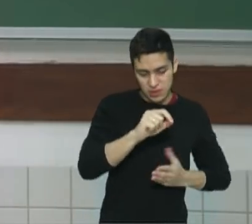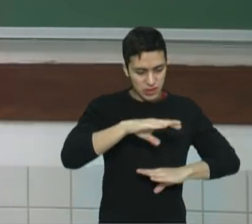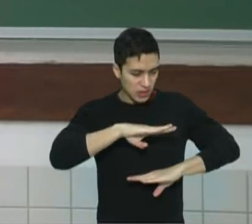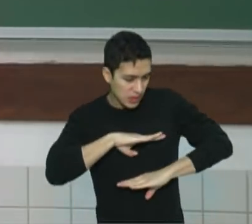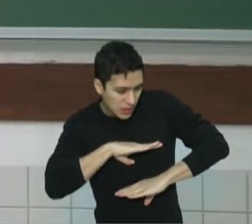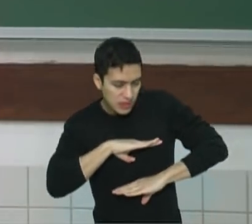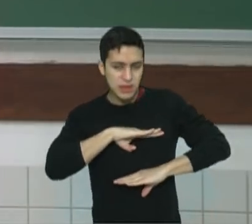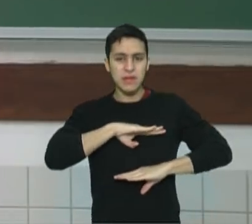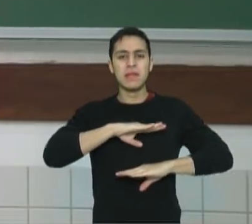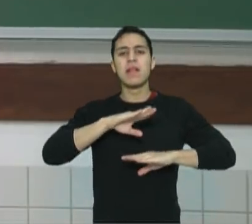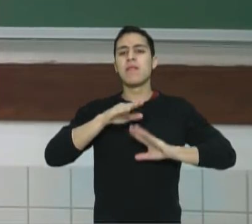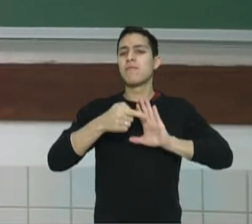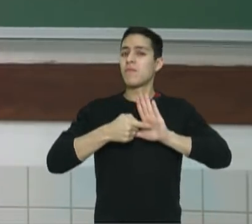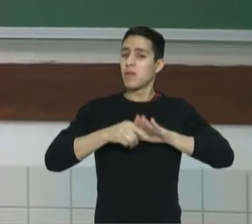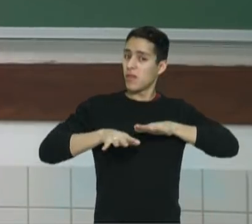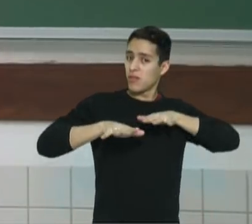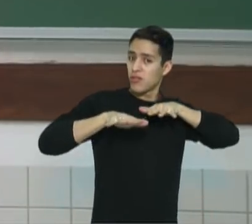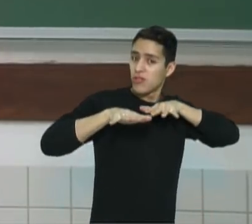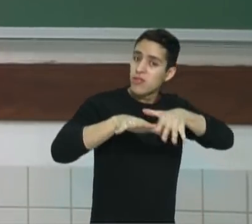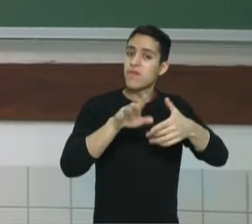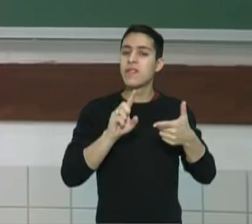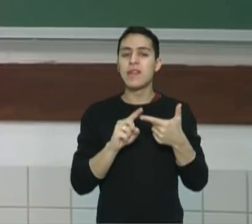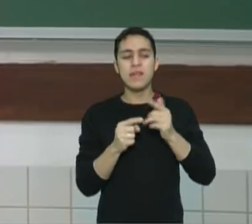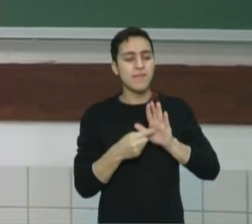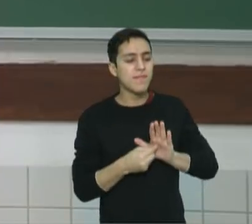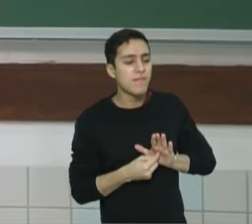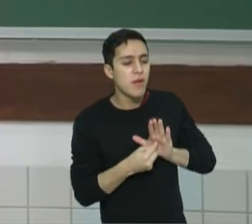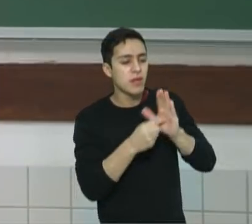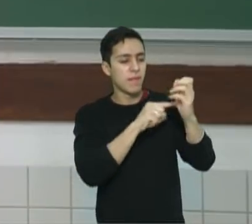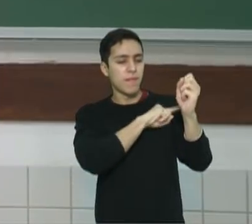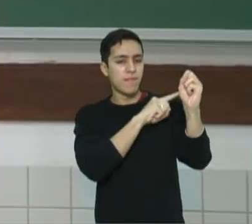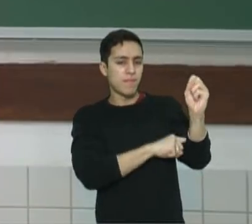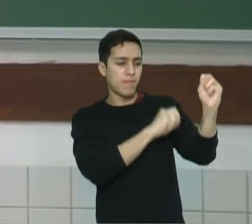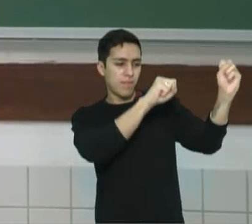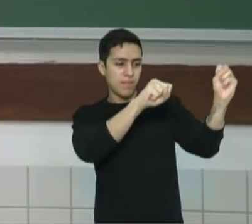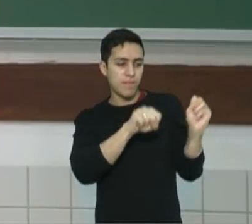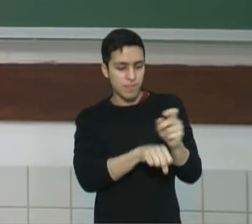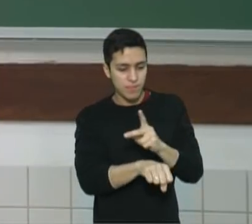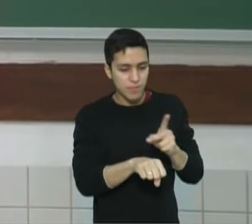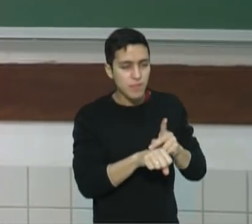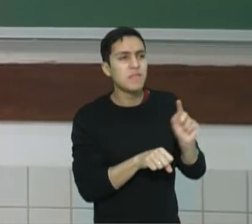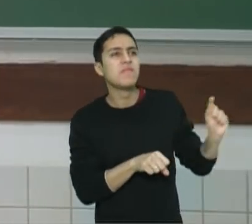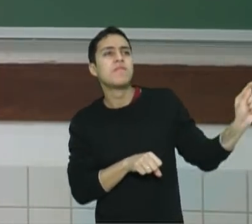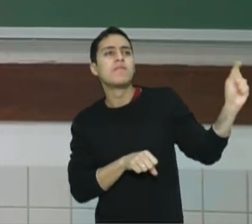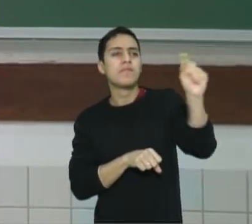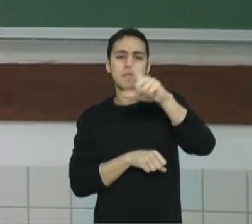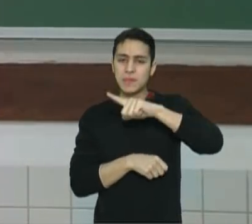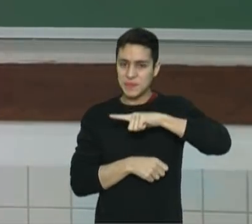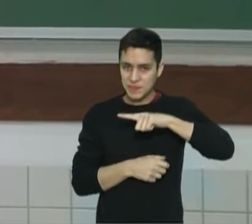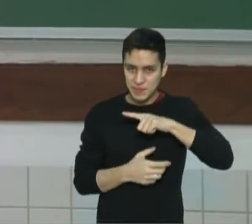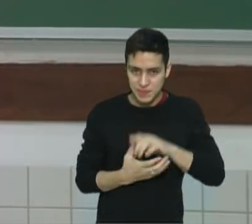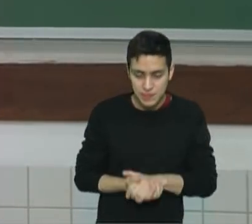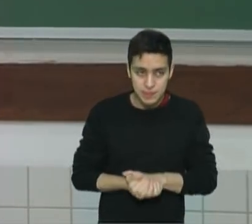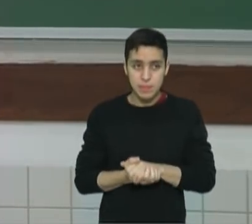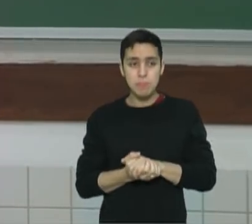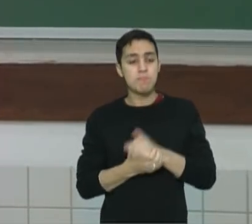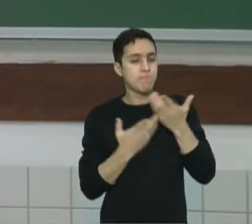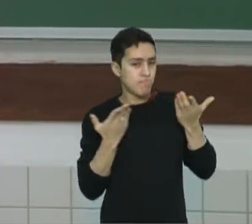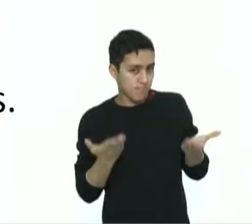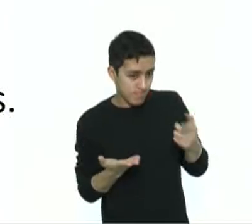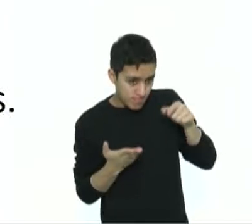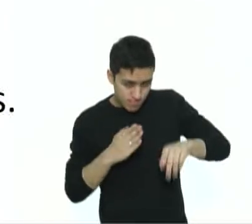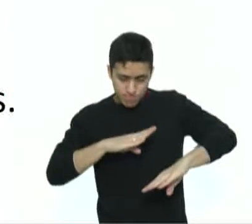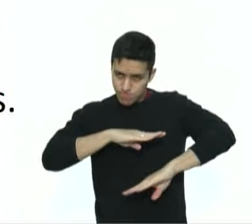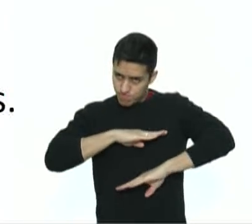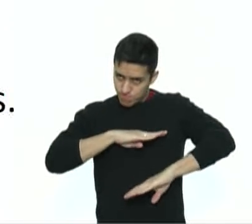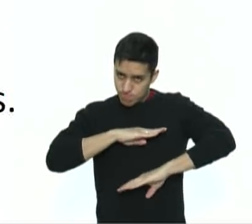de desfiles, da mostra do potencial bélico que os países sempre fizeram. Dentro dessa situação, a gente